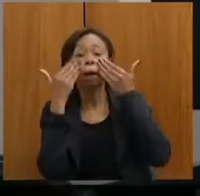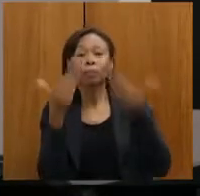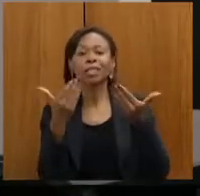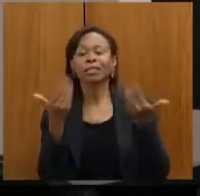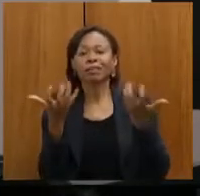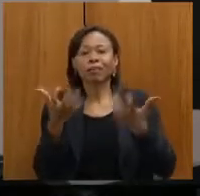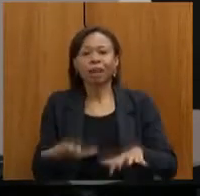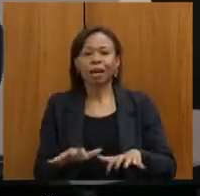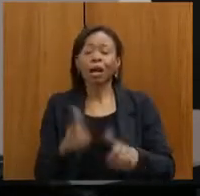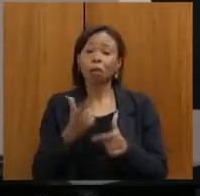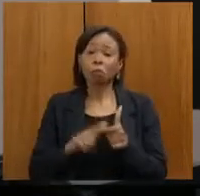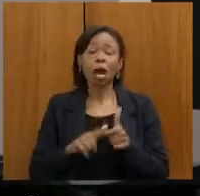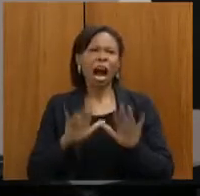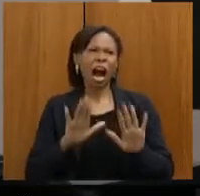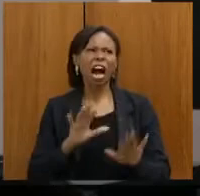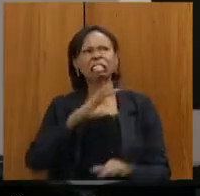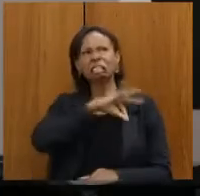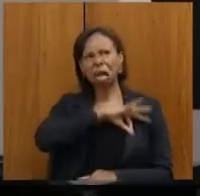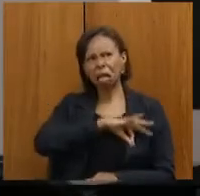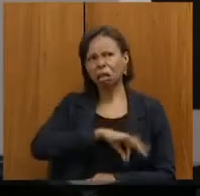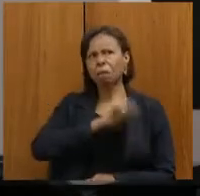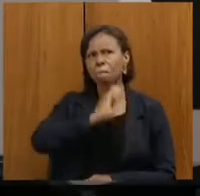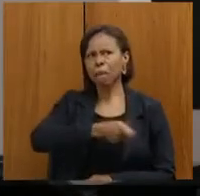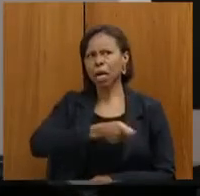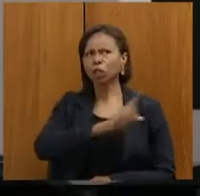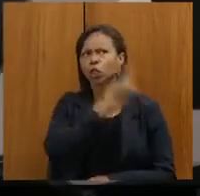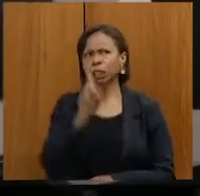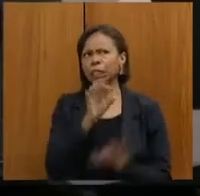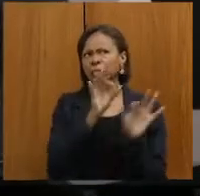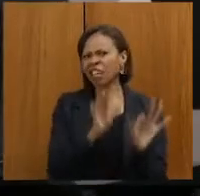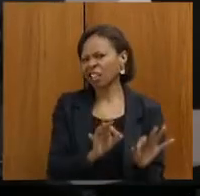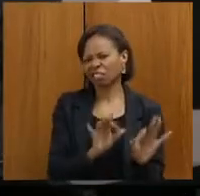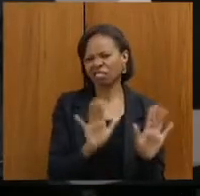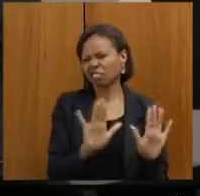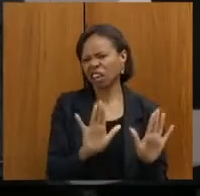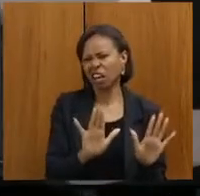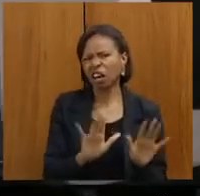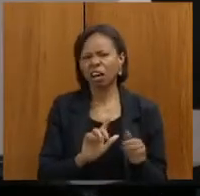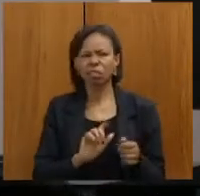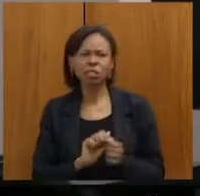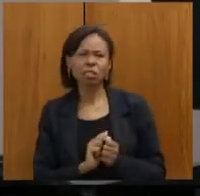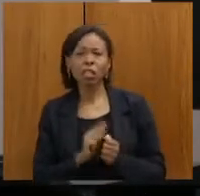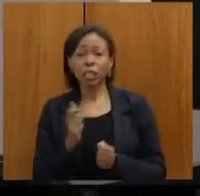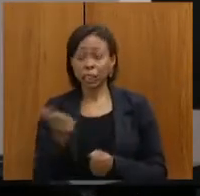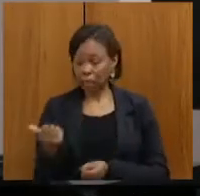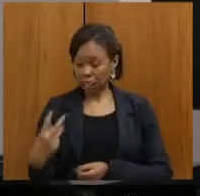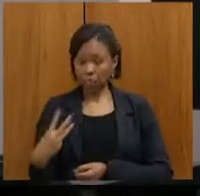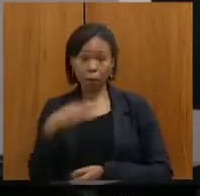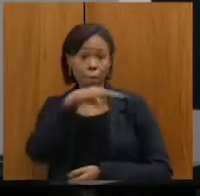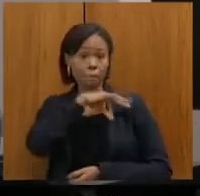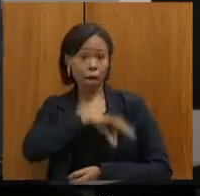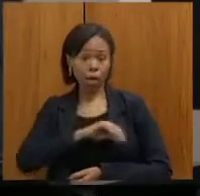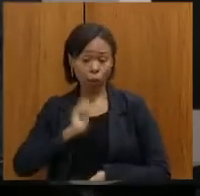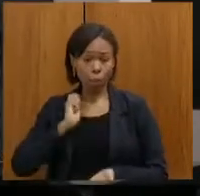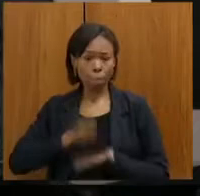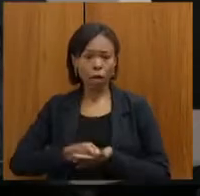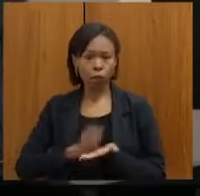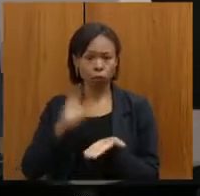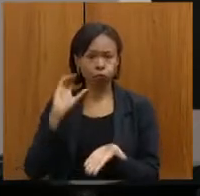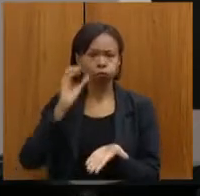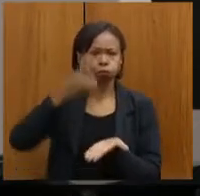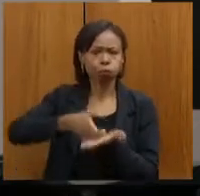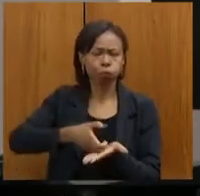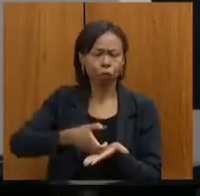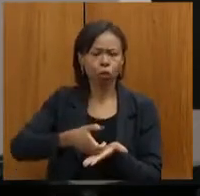falar em Dia do Servidor não é isso é pequeno 13º você não paga uma parcela só no dia quinze de dezembro isso é